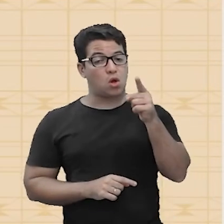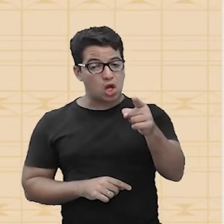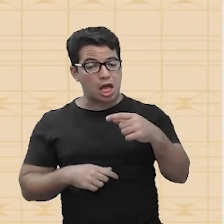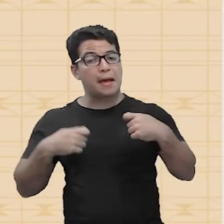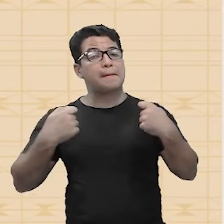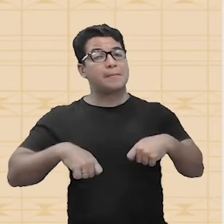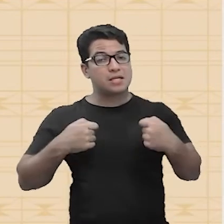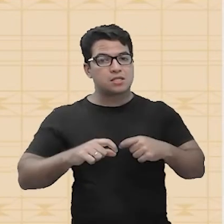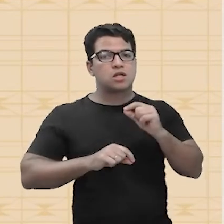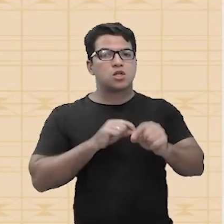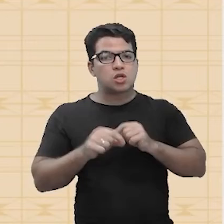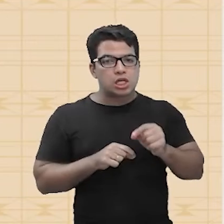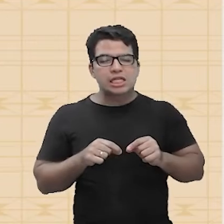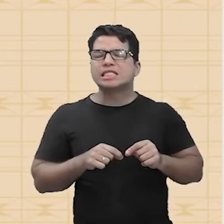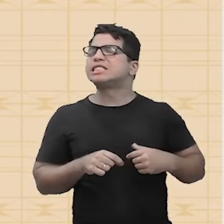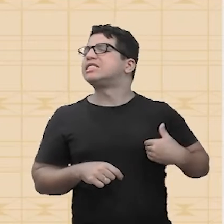repeat.